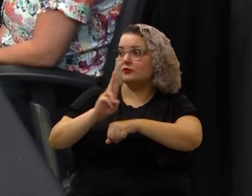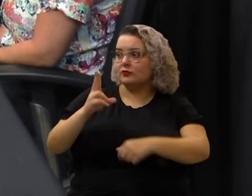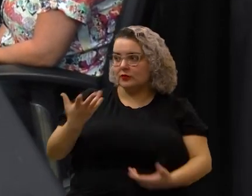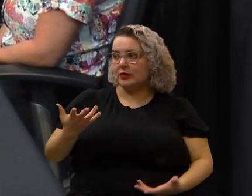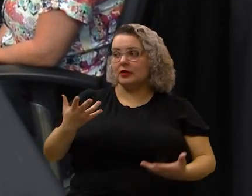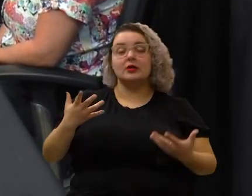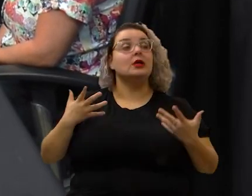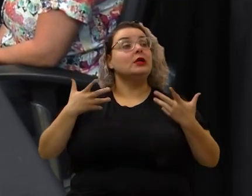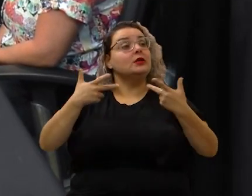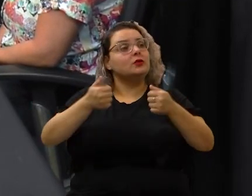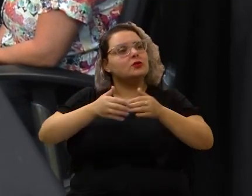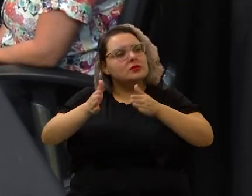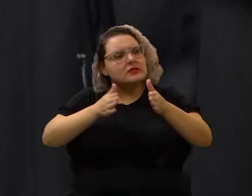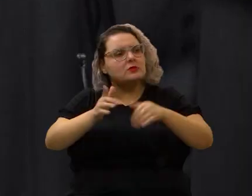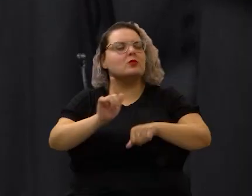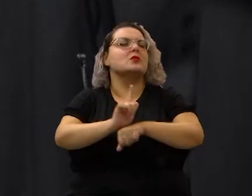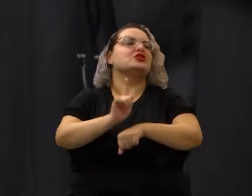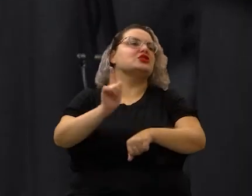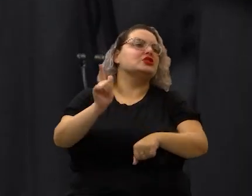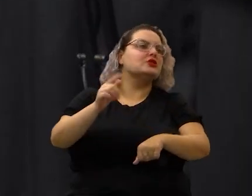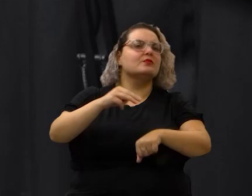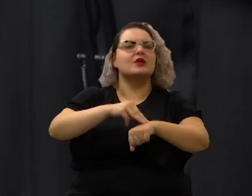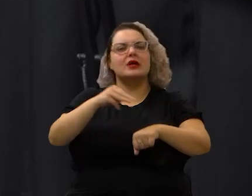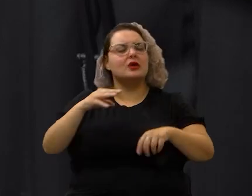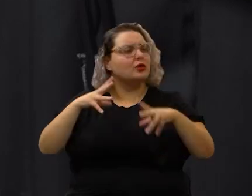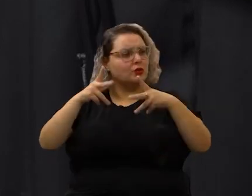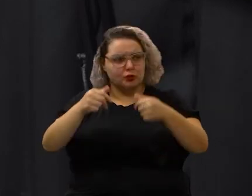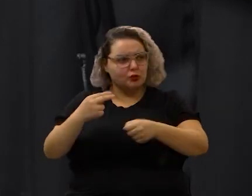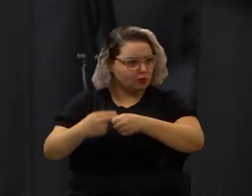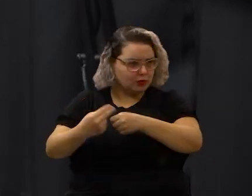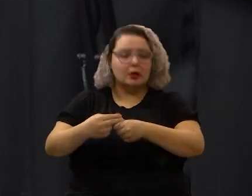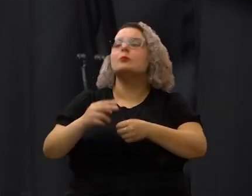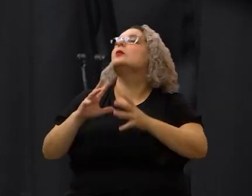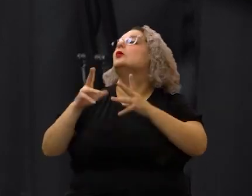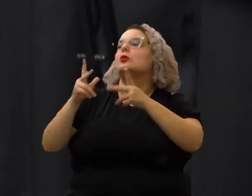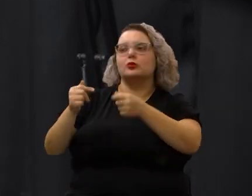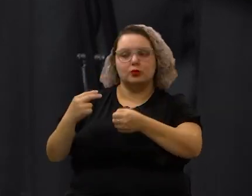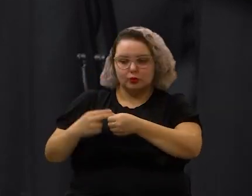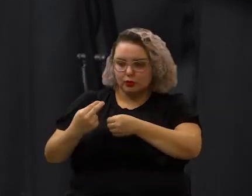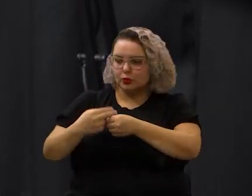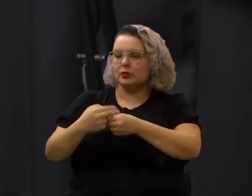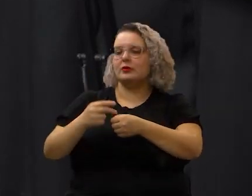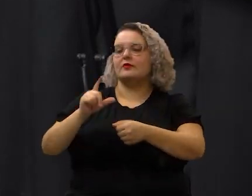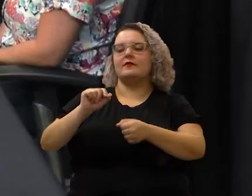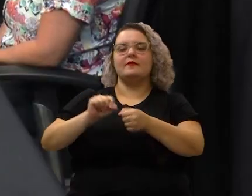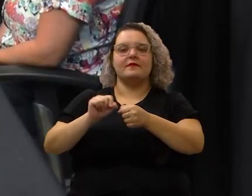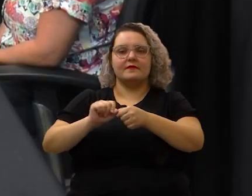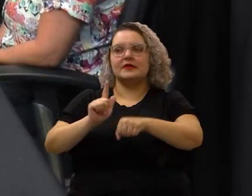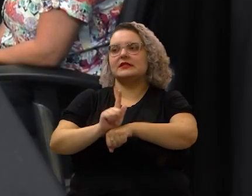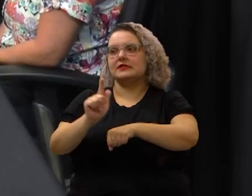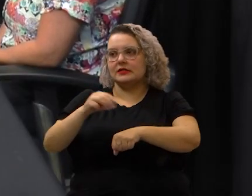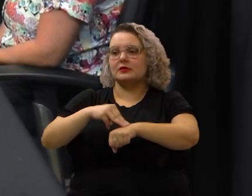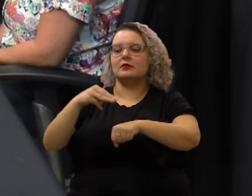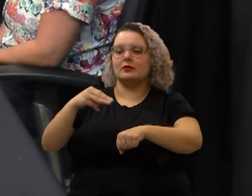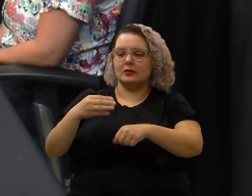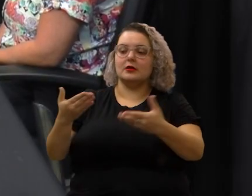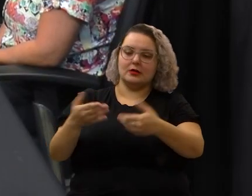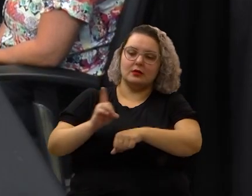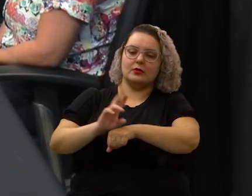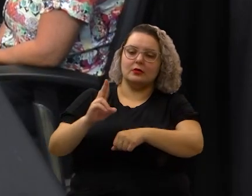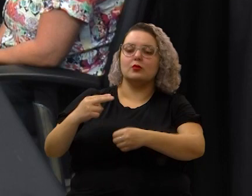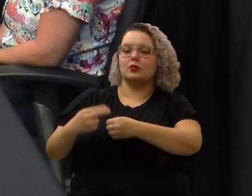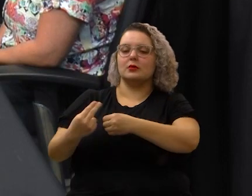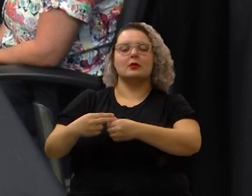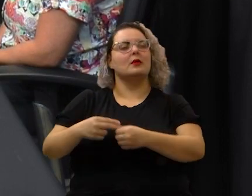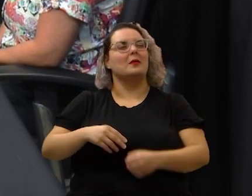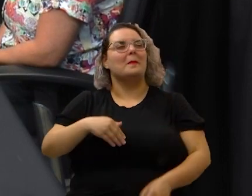fazendo doutorado. E toda essa sua fase de graduação, mestrado, é tudo Unicamp? Tudo Unicamp. Eu fiz graduação, mestrado e doutorado. E A